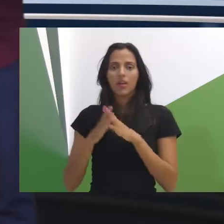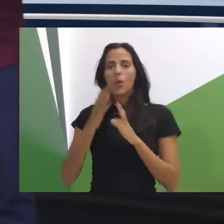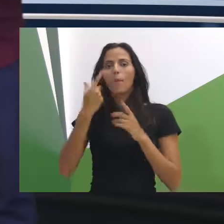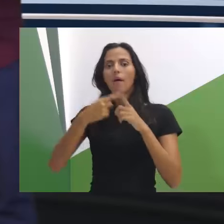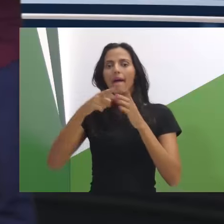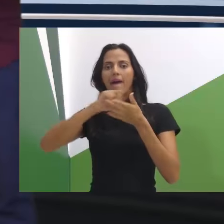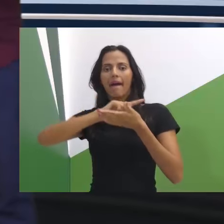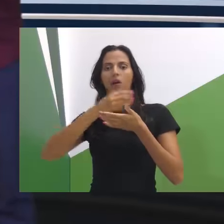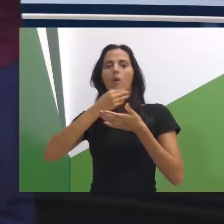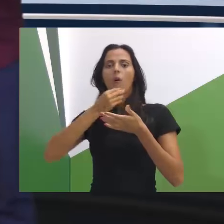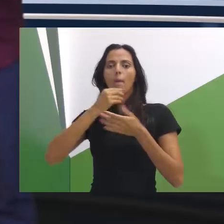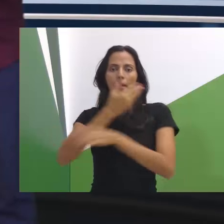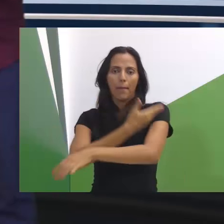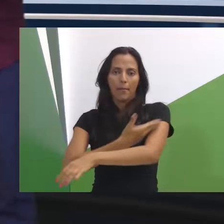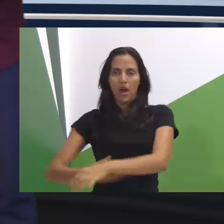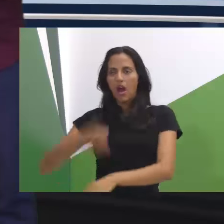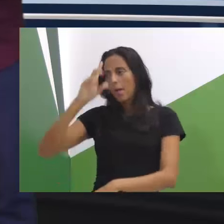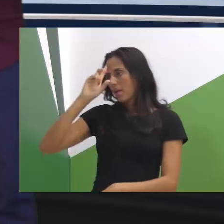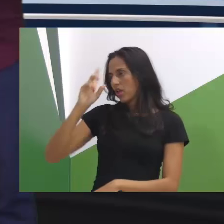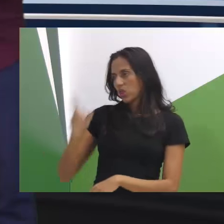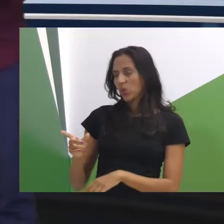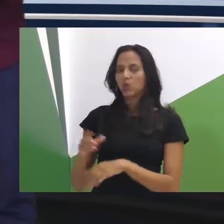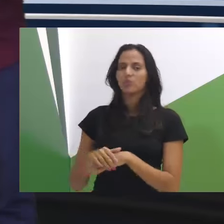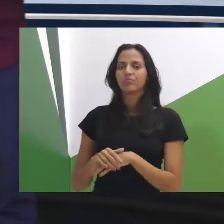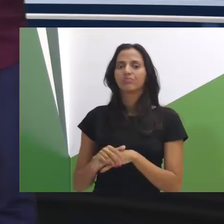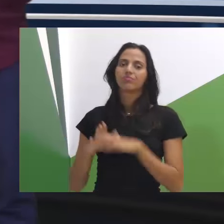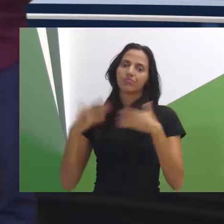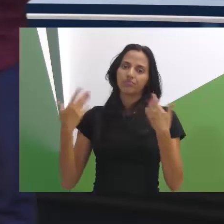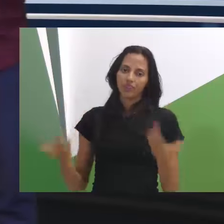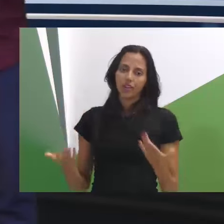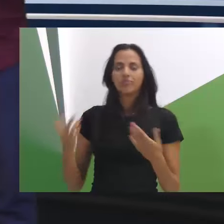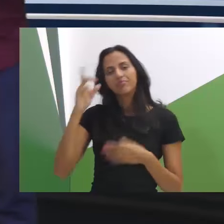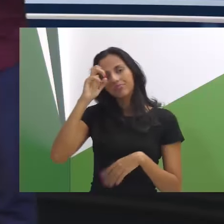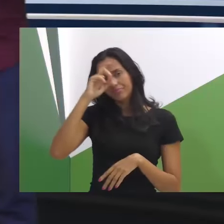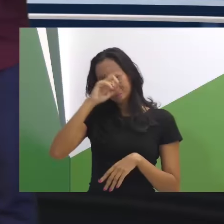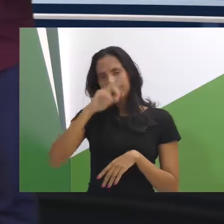ele está açoitando uma pessoa da sua etnia, ou não.